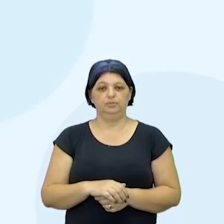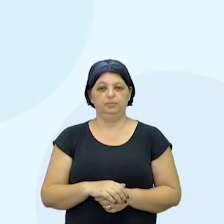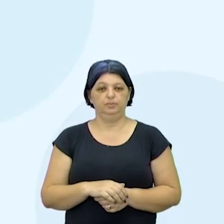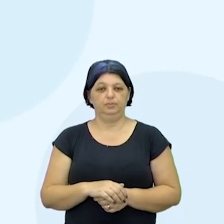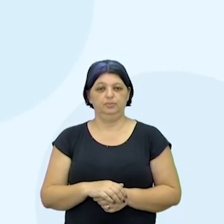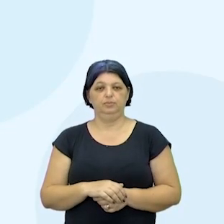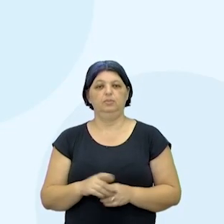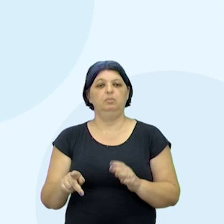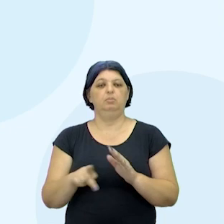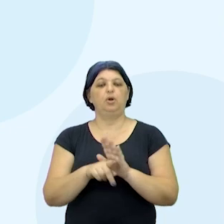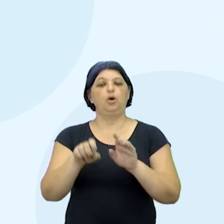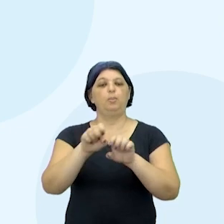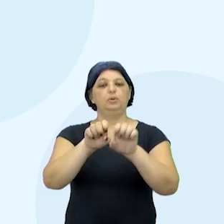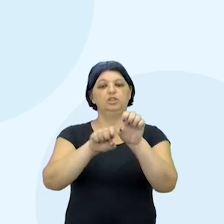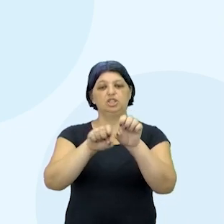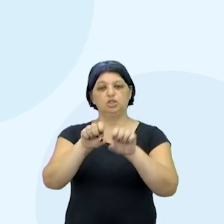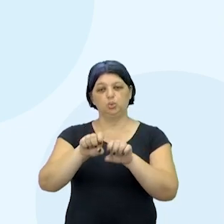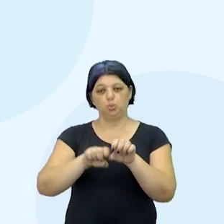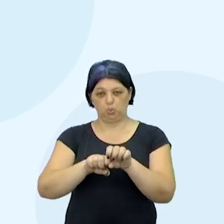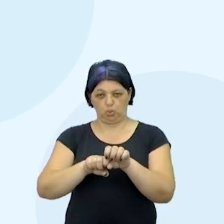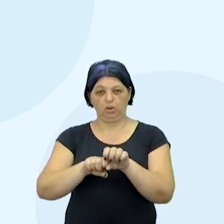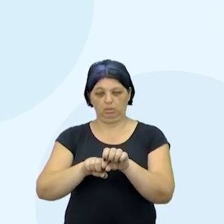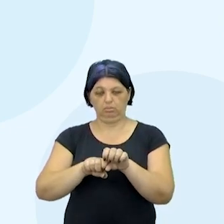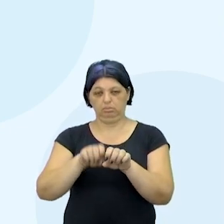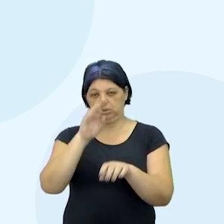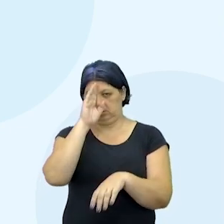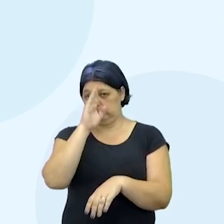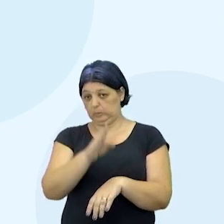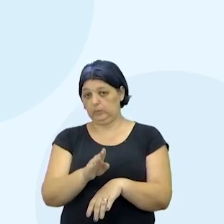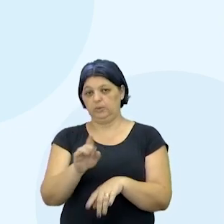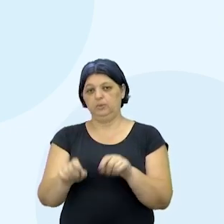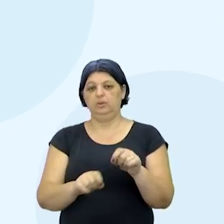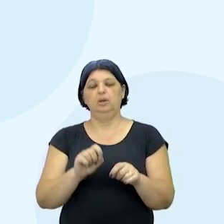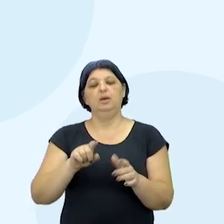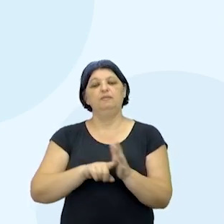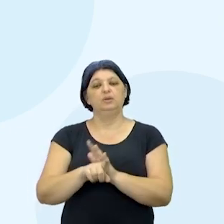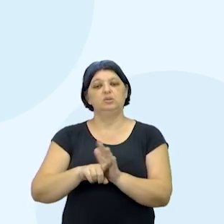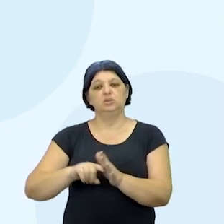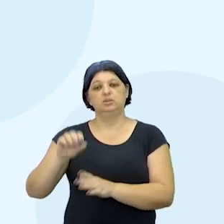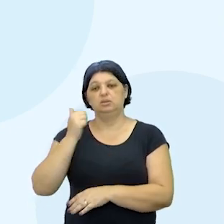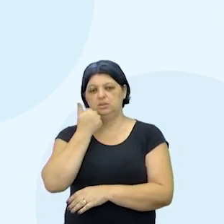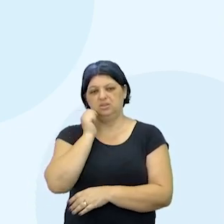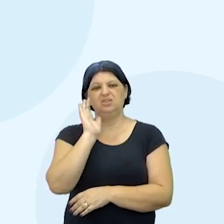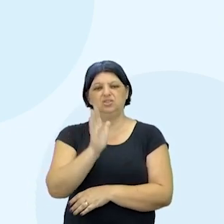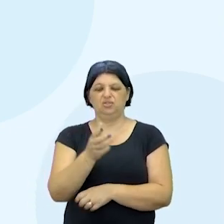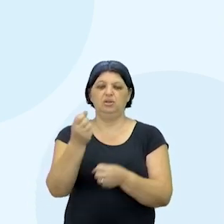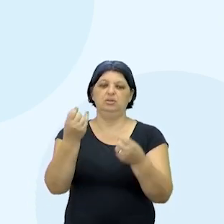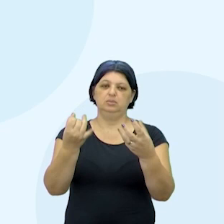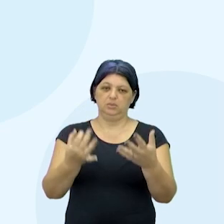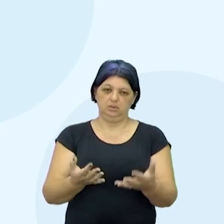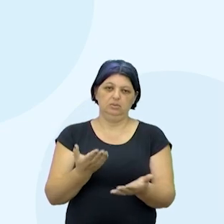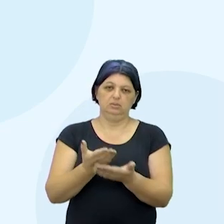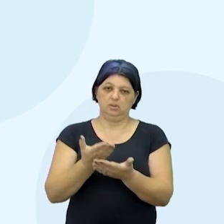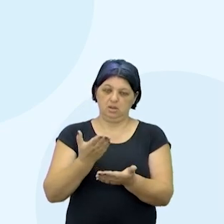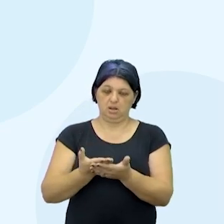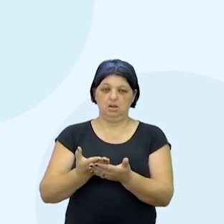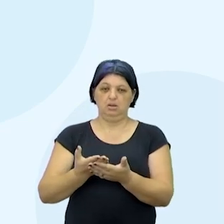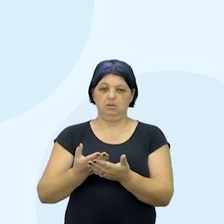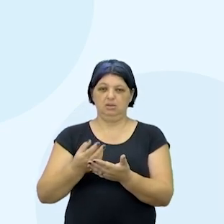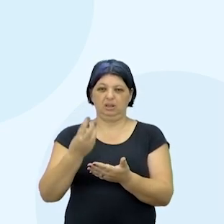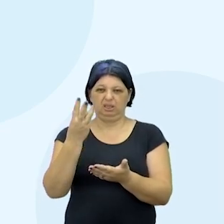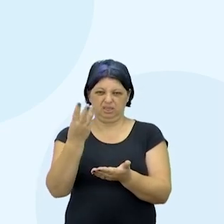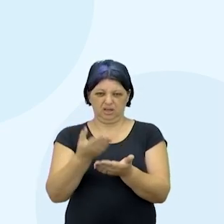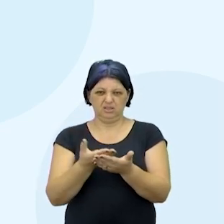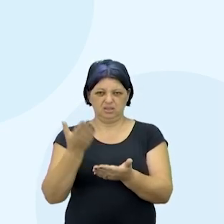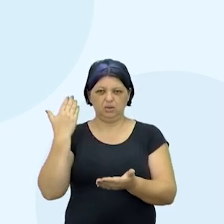nosso eixo estruturante. Ele é investigação científica. Nós falamos bastante disso nas 3 aulas